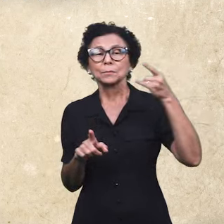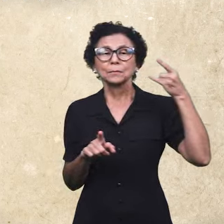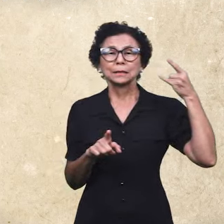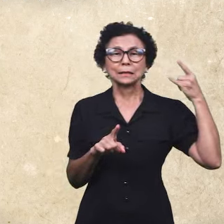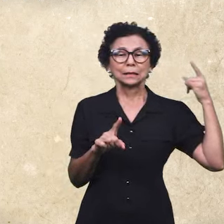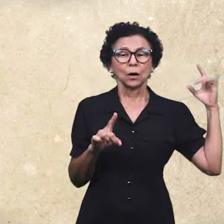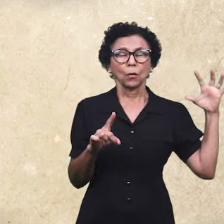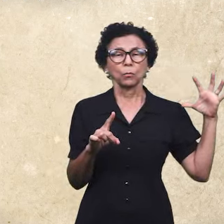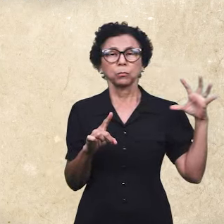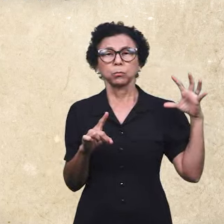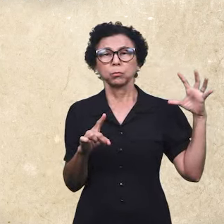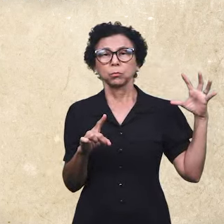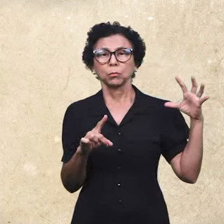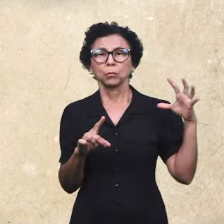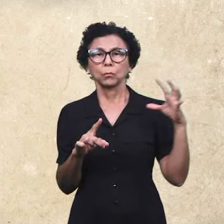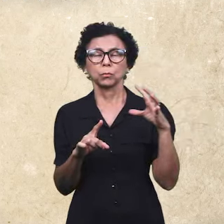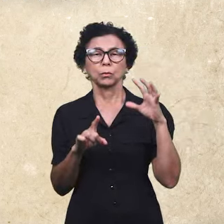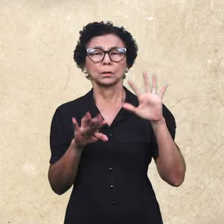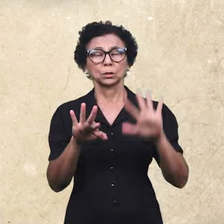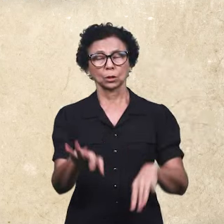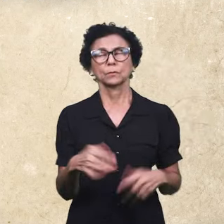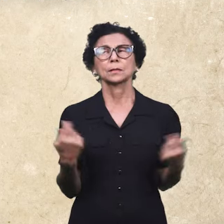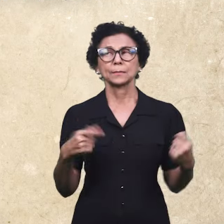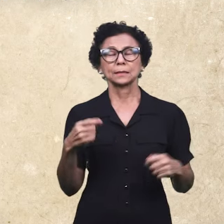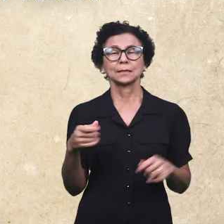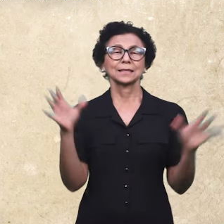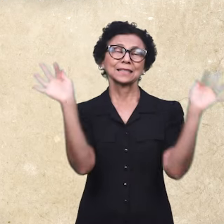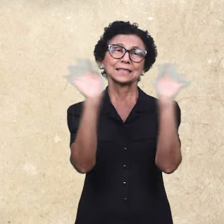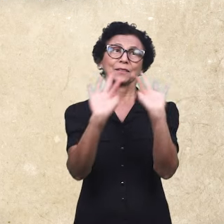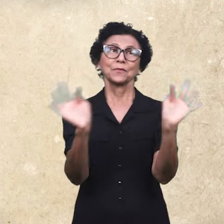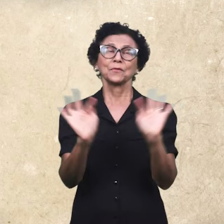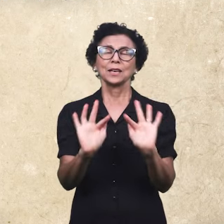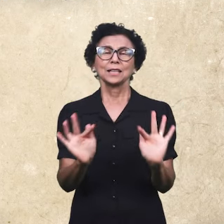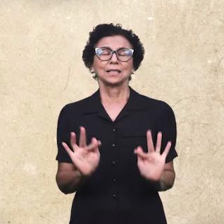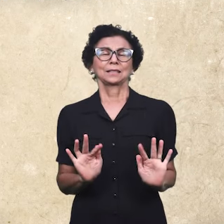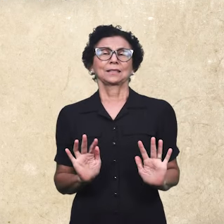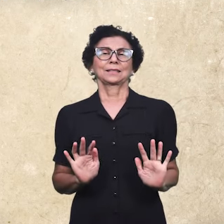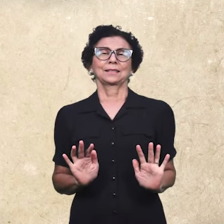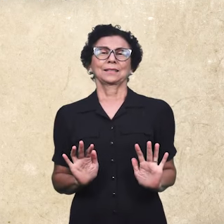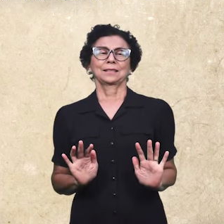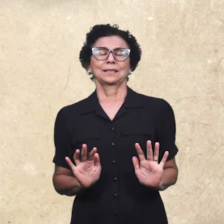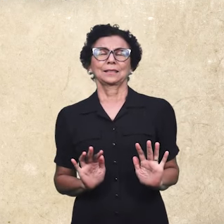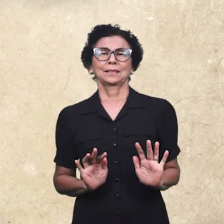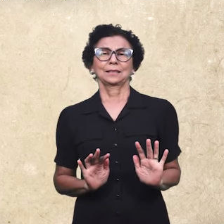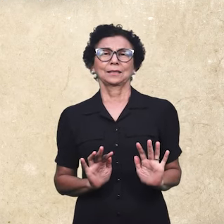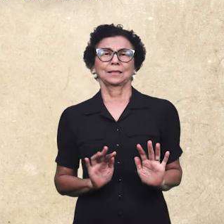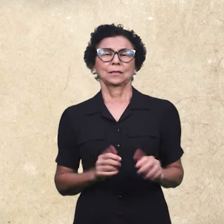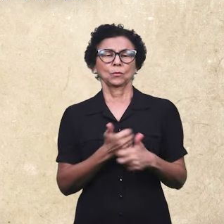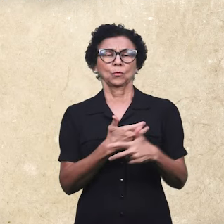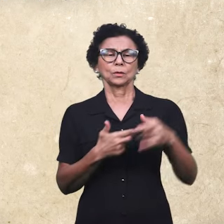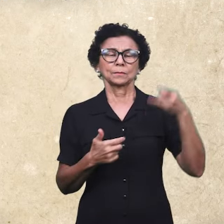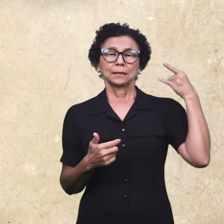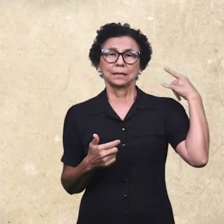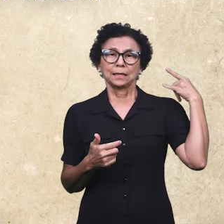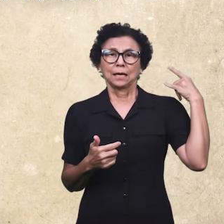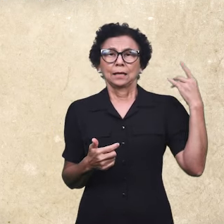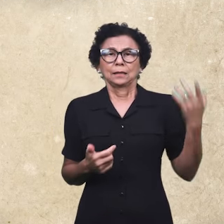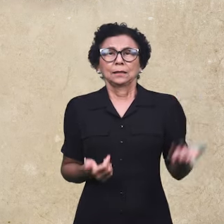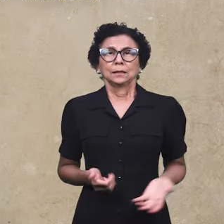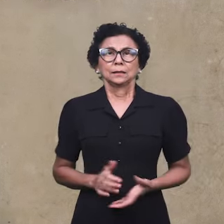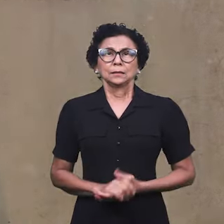meios. Então, o ser humano precisa se conhecer. Aliás, esse é um discurso muito